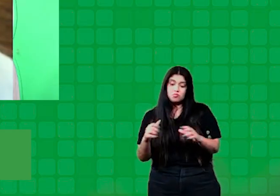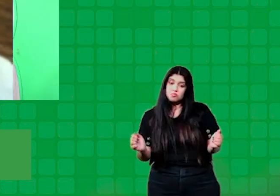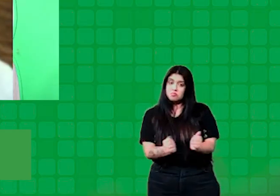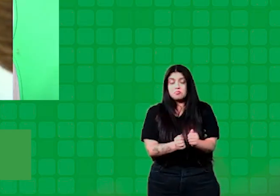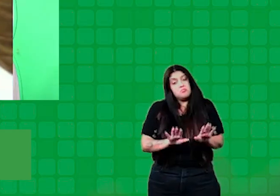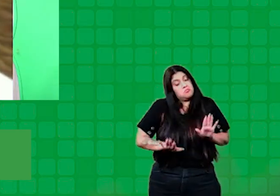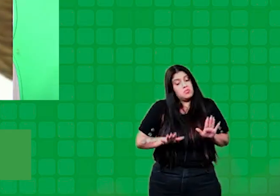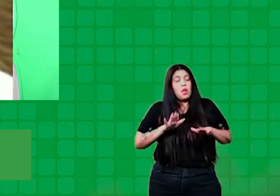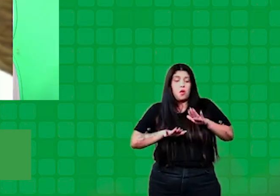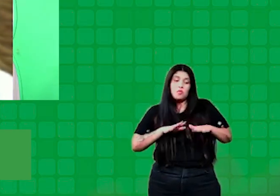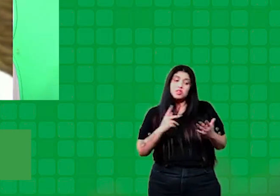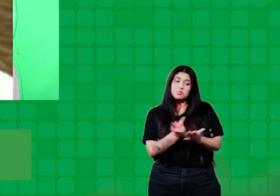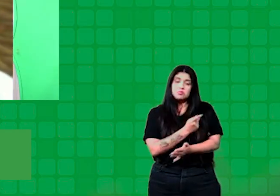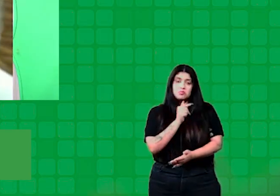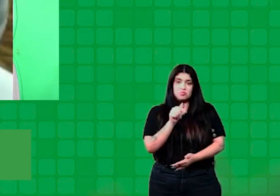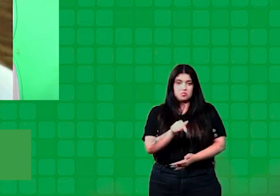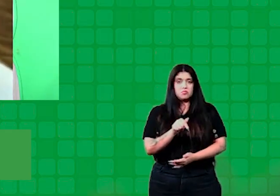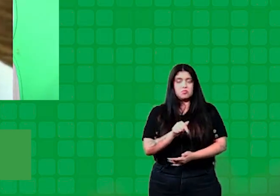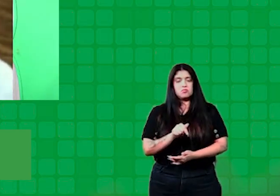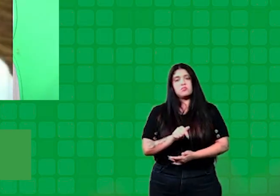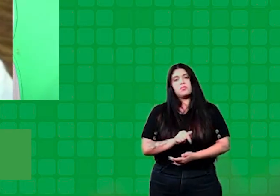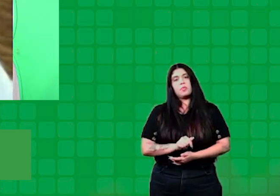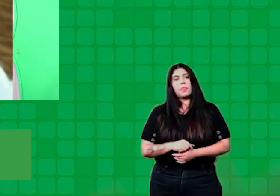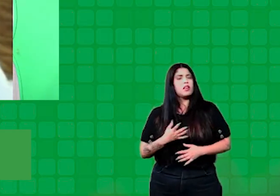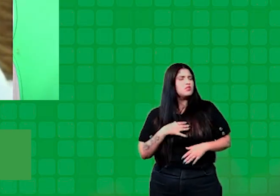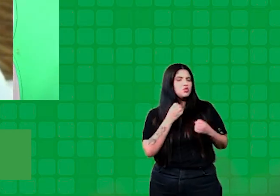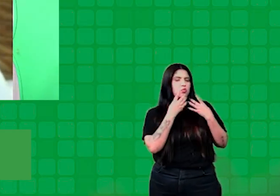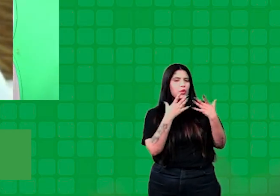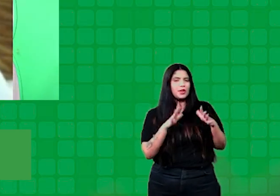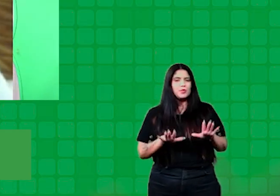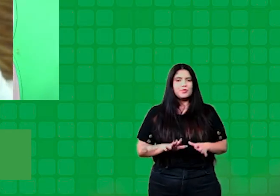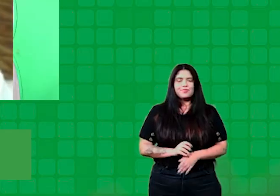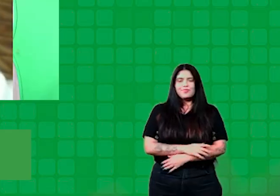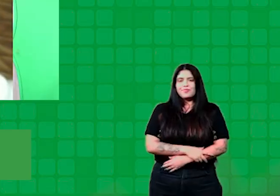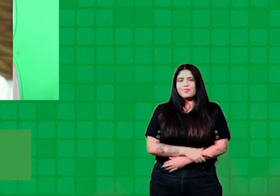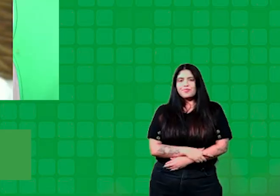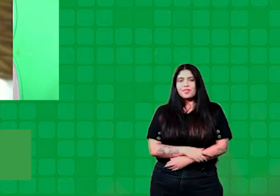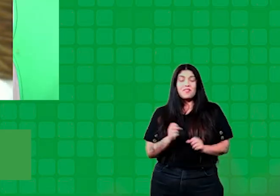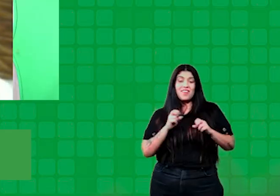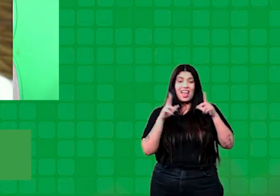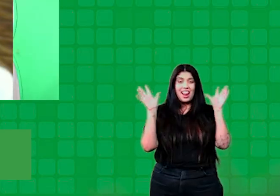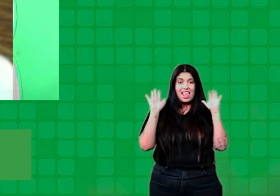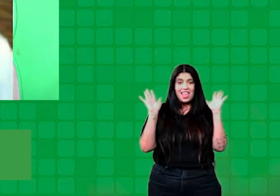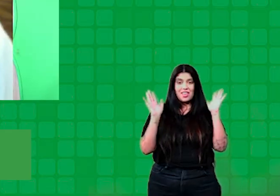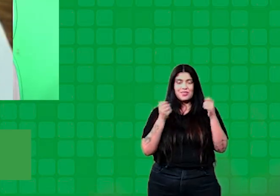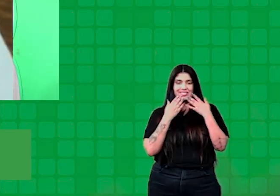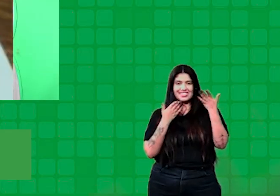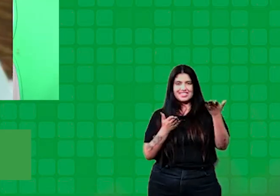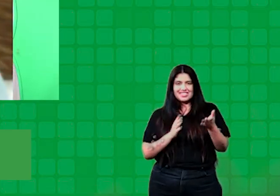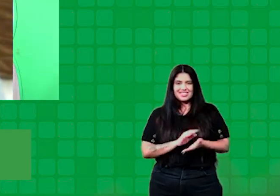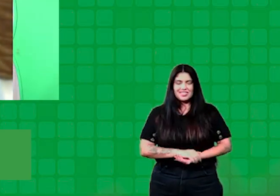Então é isso. Tudo de boa? Tudo de boa, então. Valeu, Patrícia.